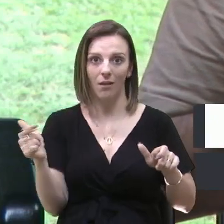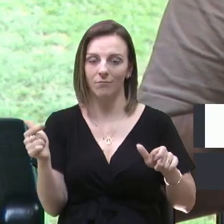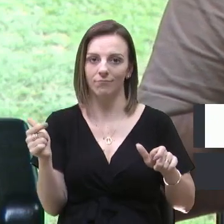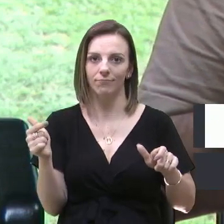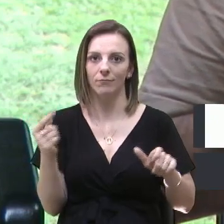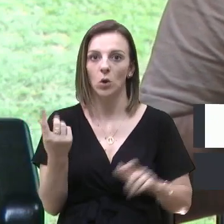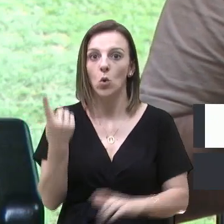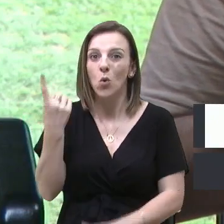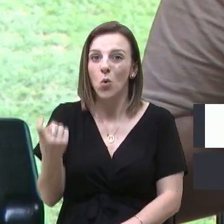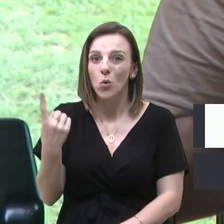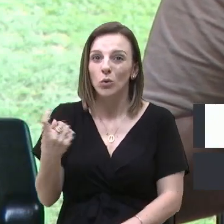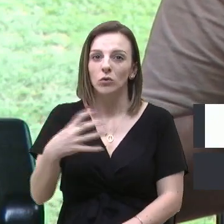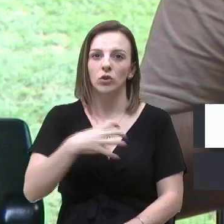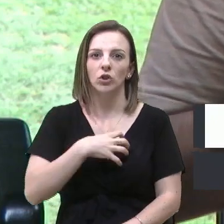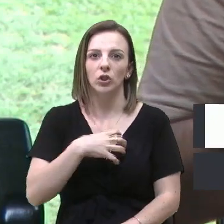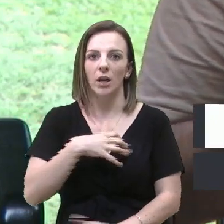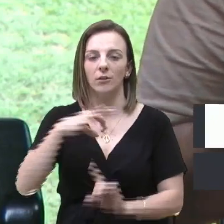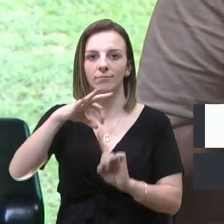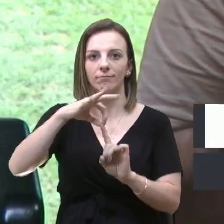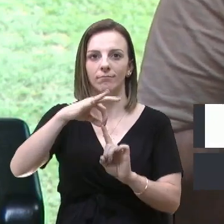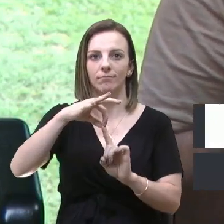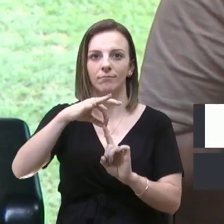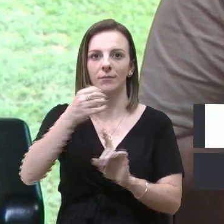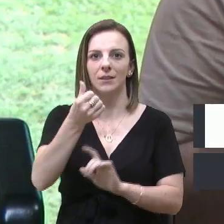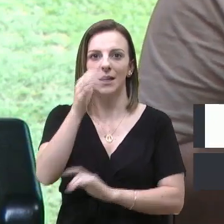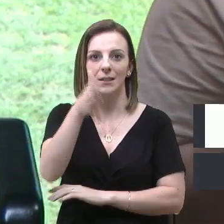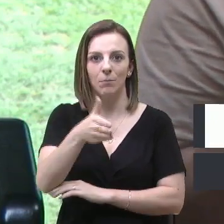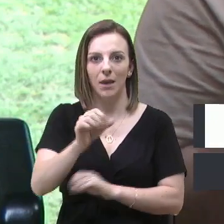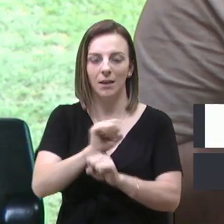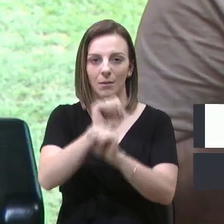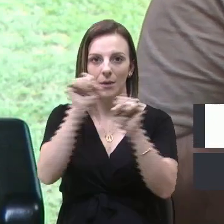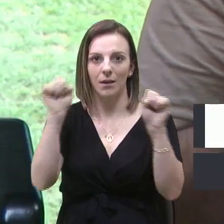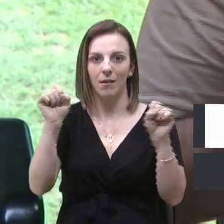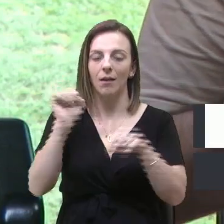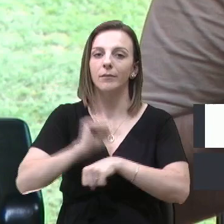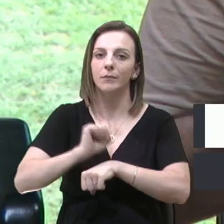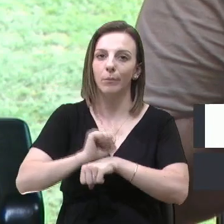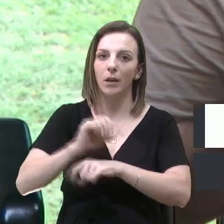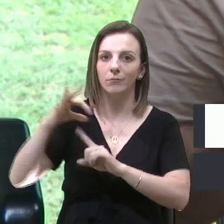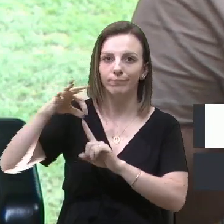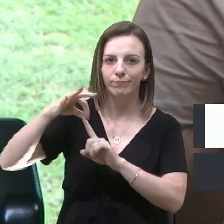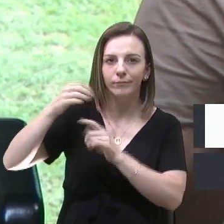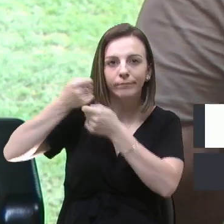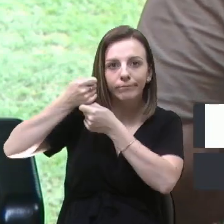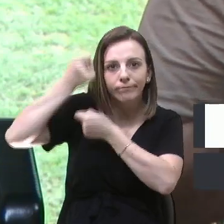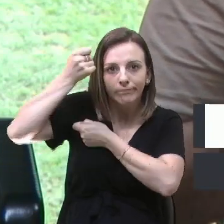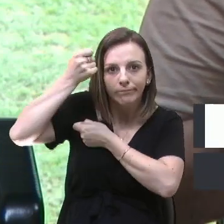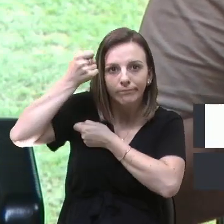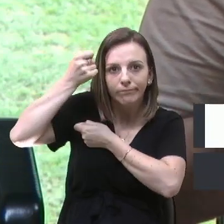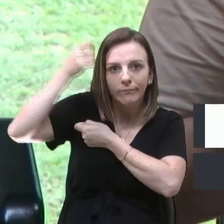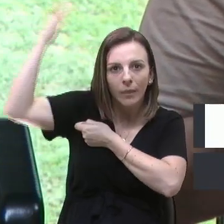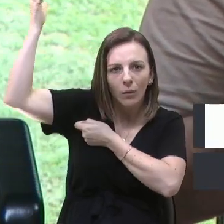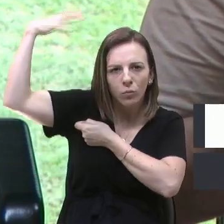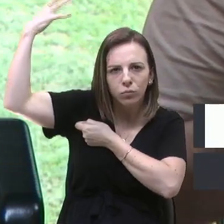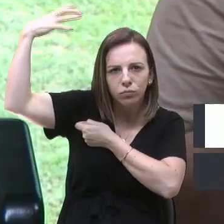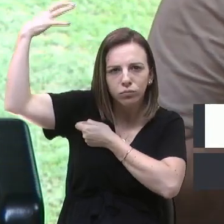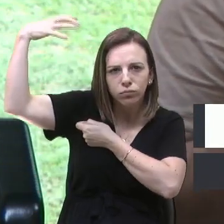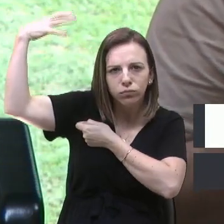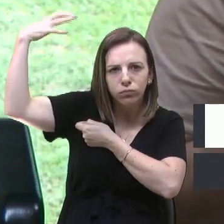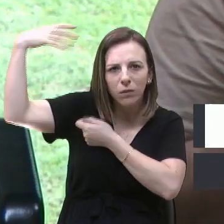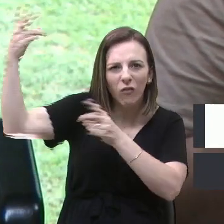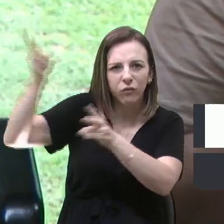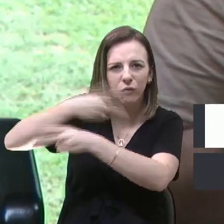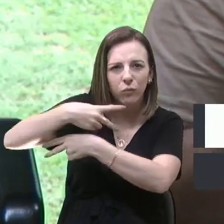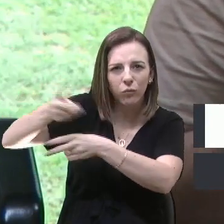de ônibus às 6h30 da manhã, esperando o ônibus, talvez muitas vezes embaixo de chuva, com o seu guarda-chuva, um